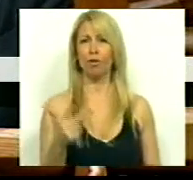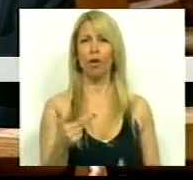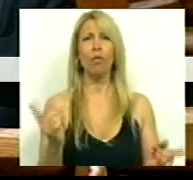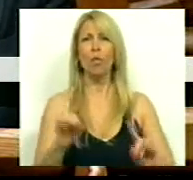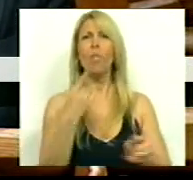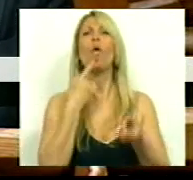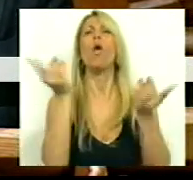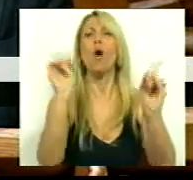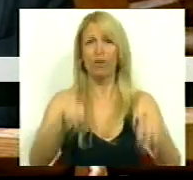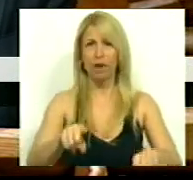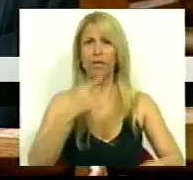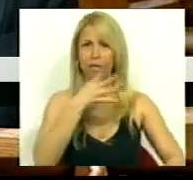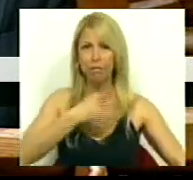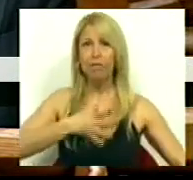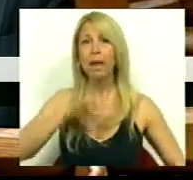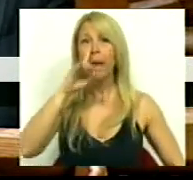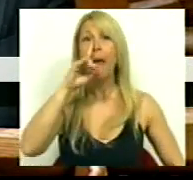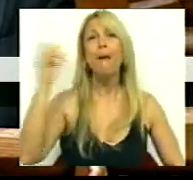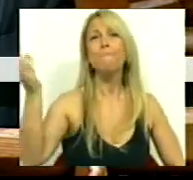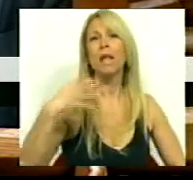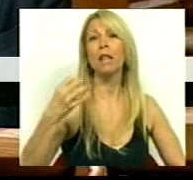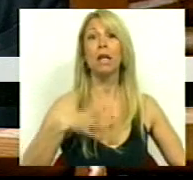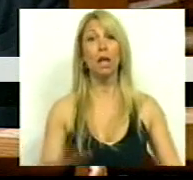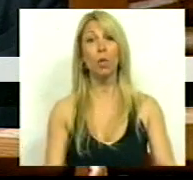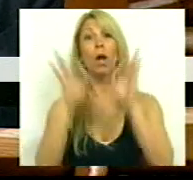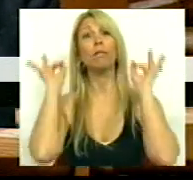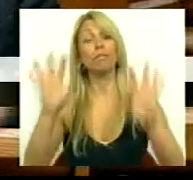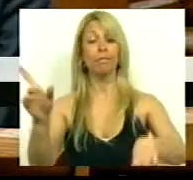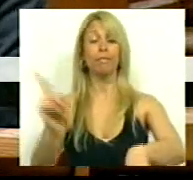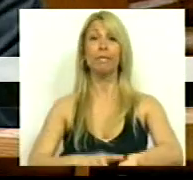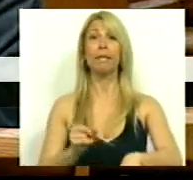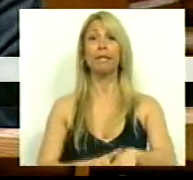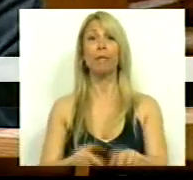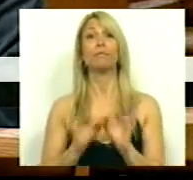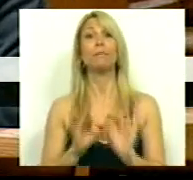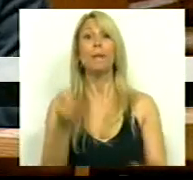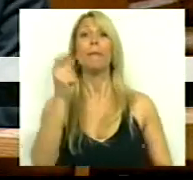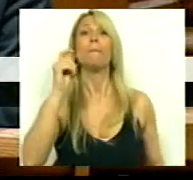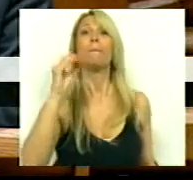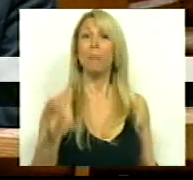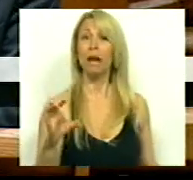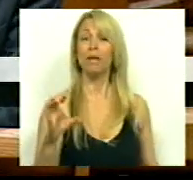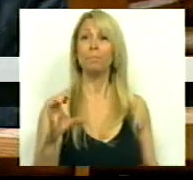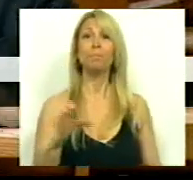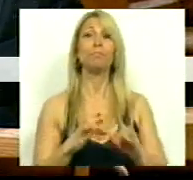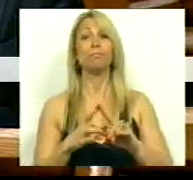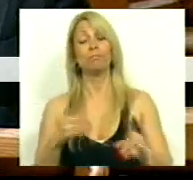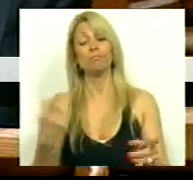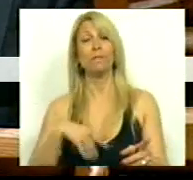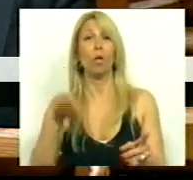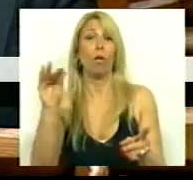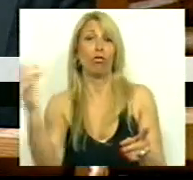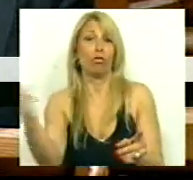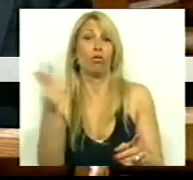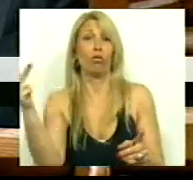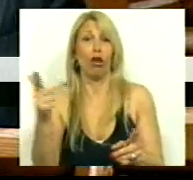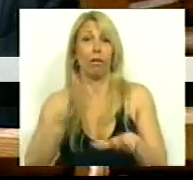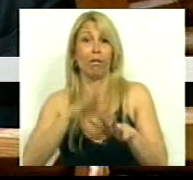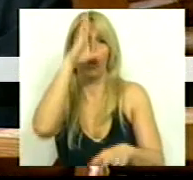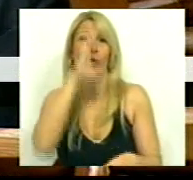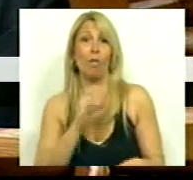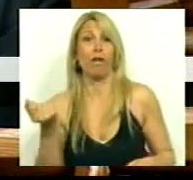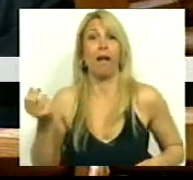venham outra vez com a mentira que é a repetição do tempo dos PEC e da chamada da Troika pelo Governo anterior, de que a